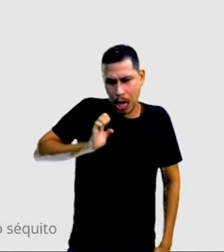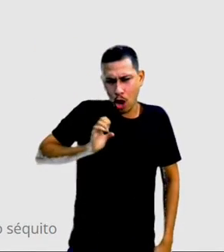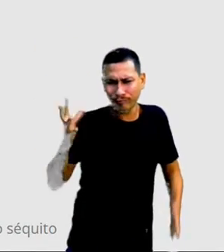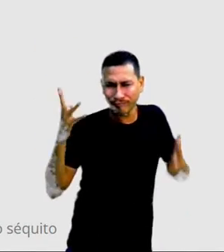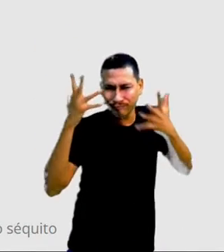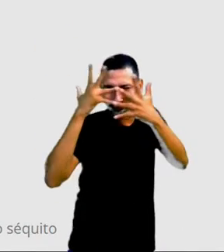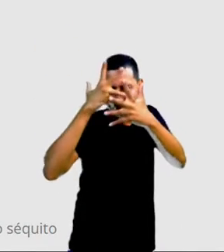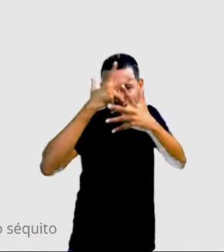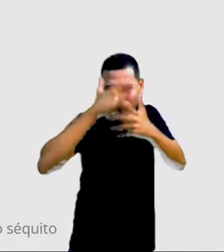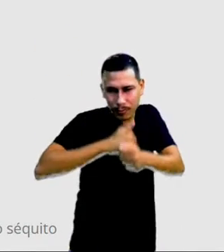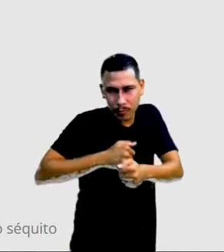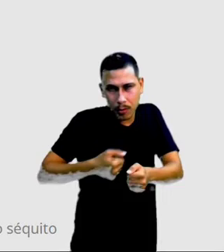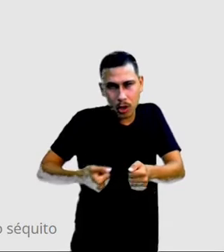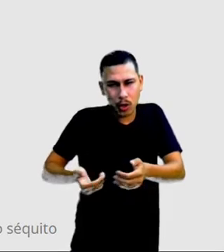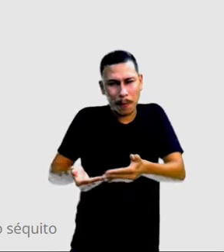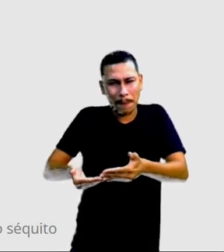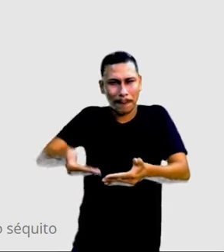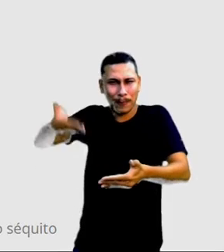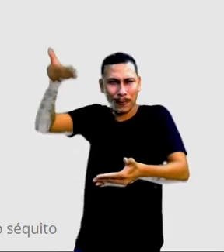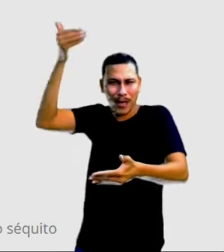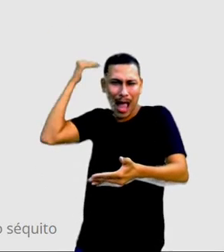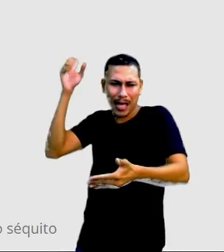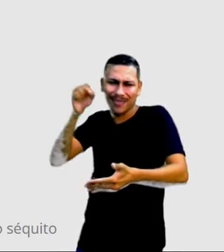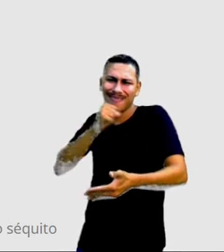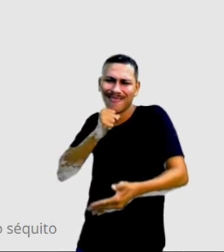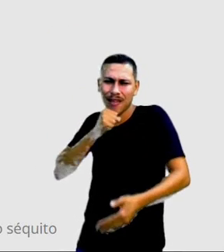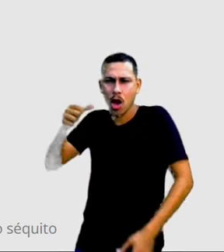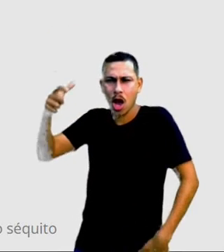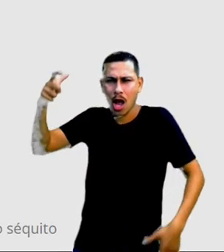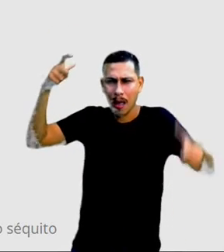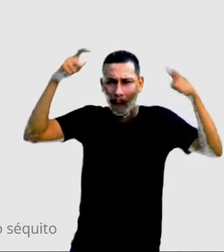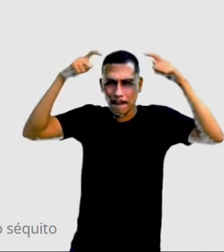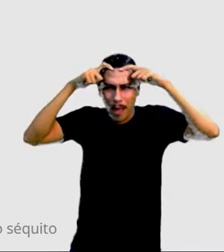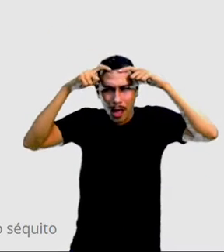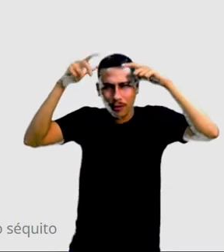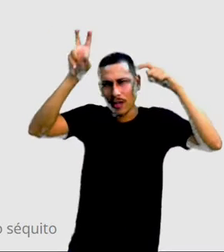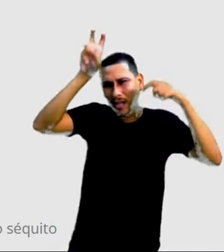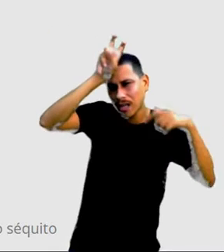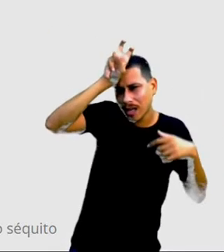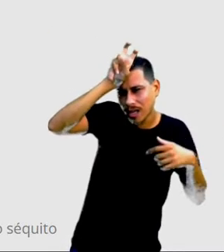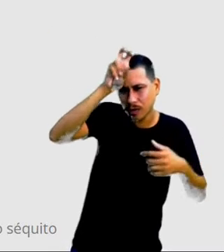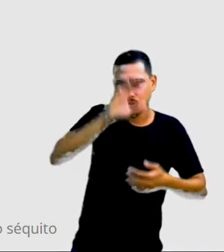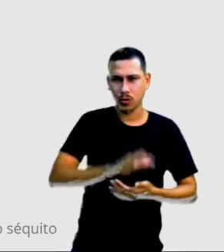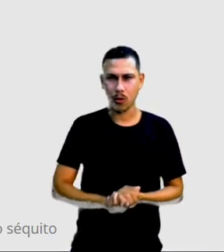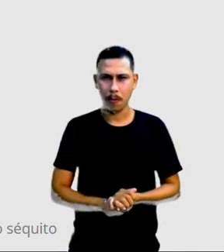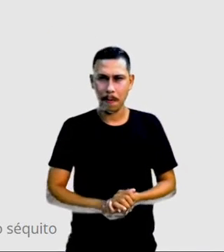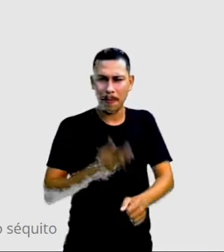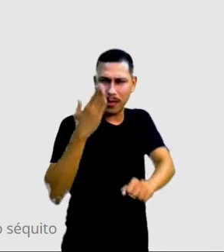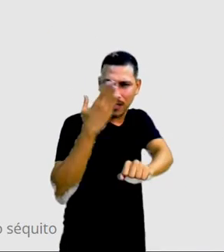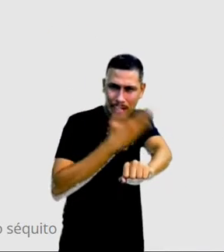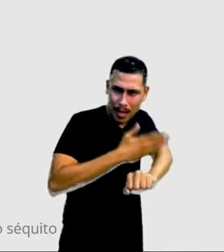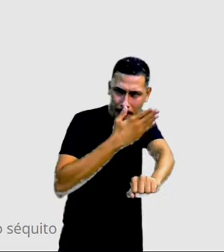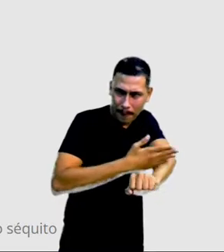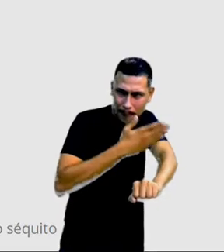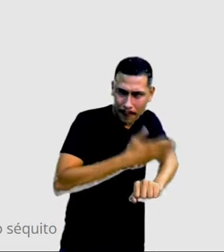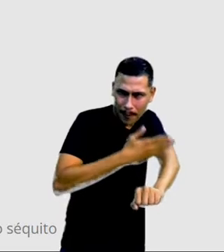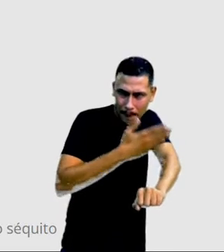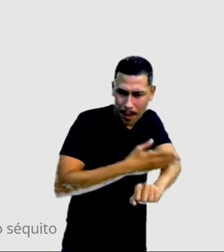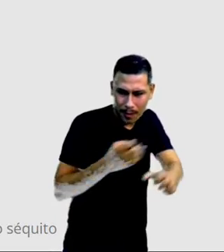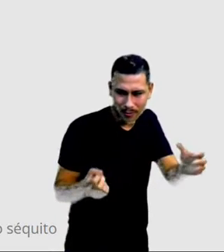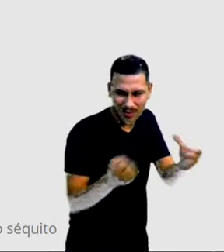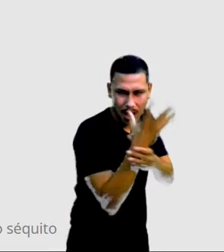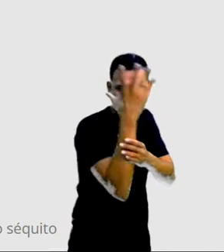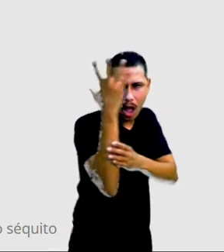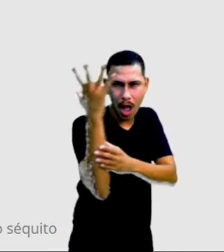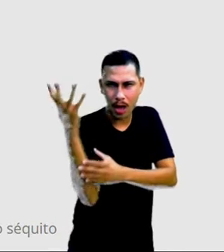Na antiguidade, temos o Império de Cartago e do Egito. E na Idade Média, a constituição do